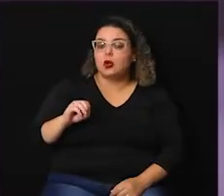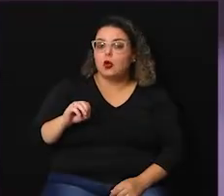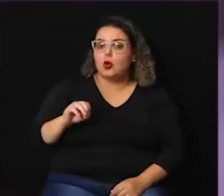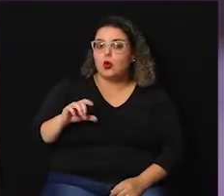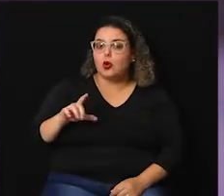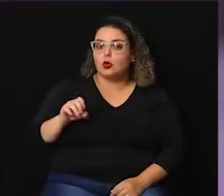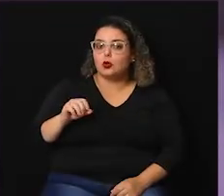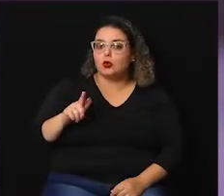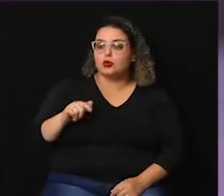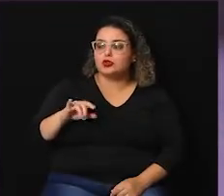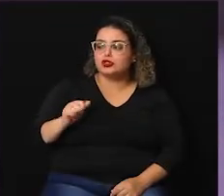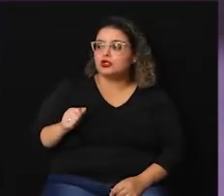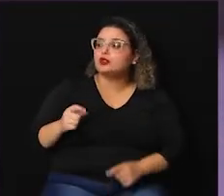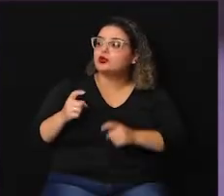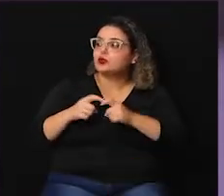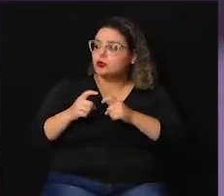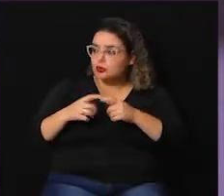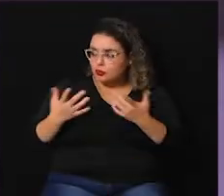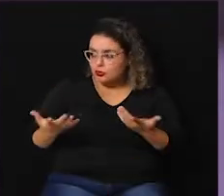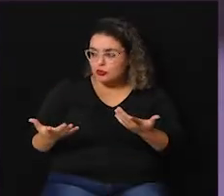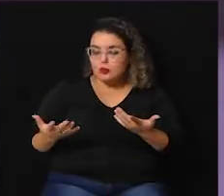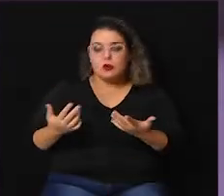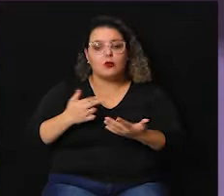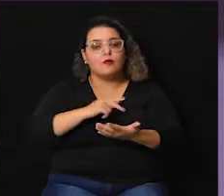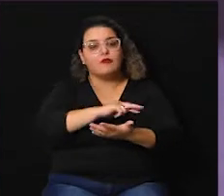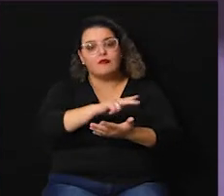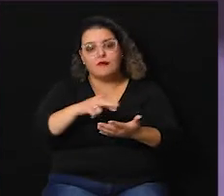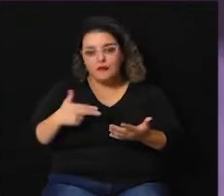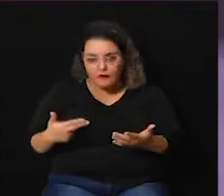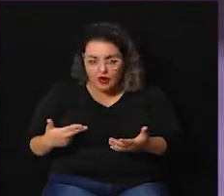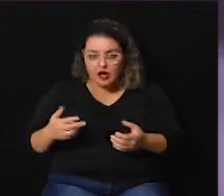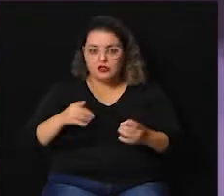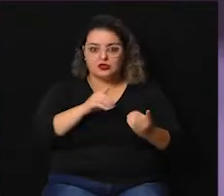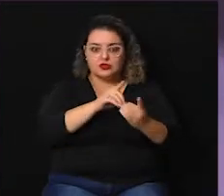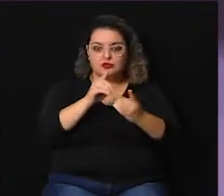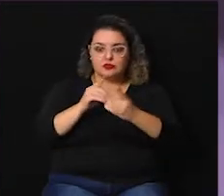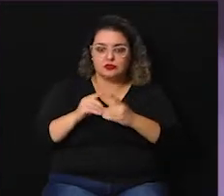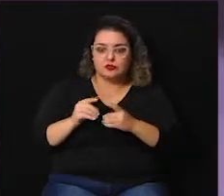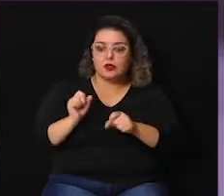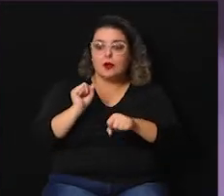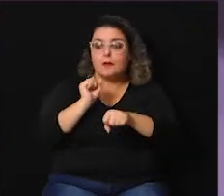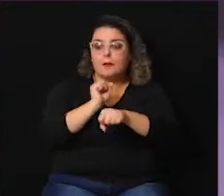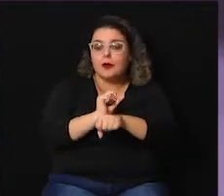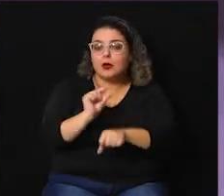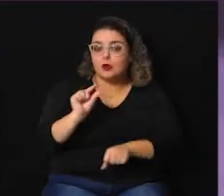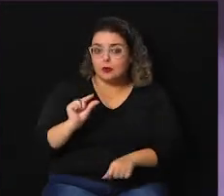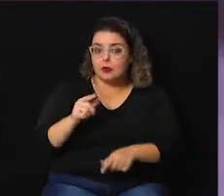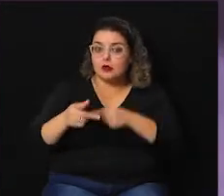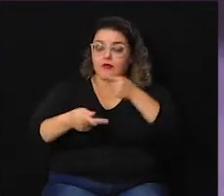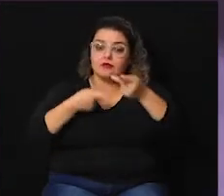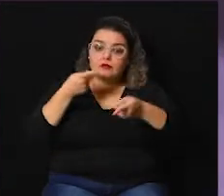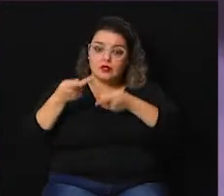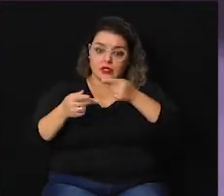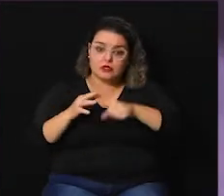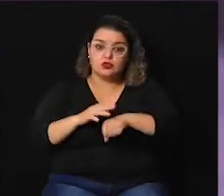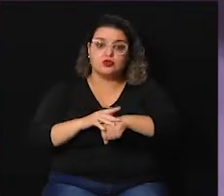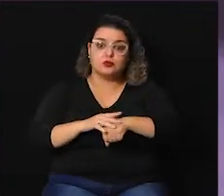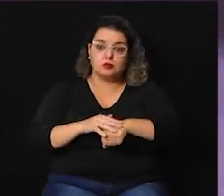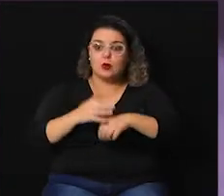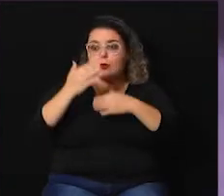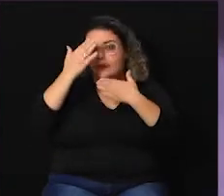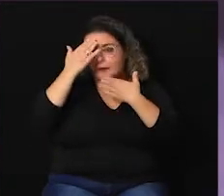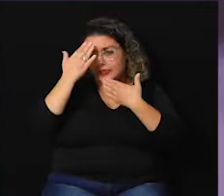Doutor, estou vendo que o senhor está no consultório, cheio de atendimento, mas fez questão de parar um pouquinho e falar sobre essa doença aqui.